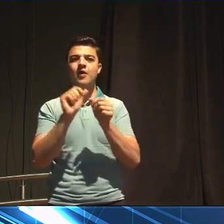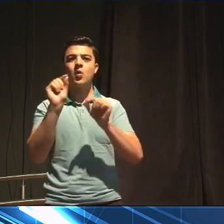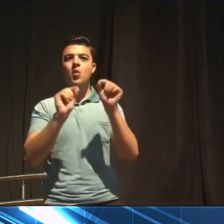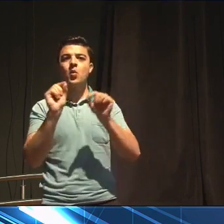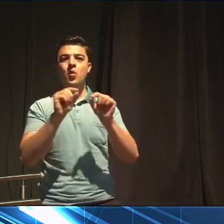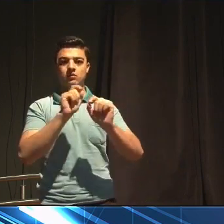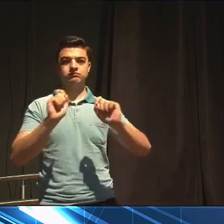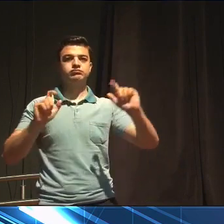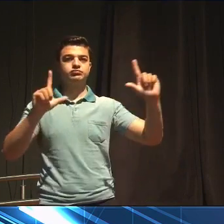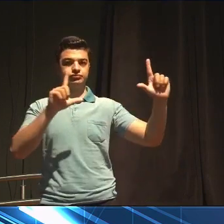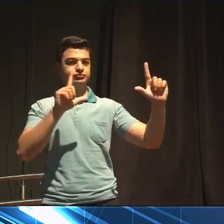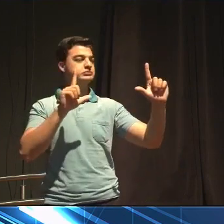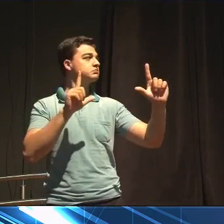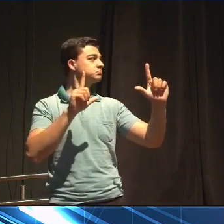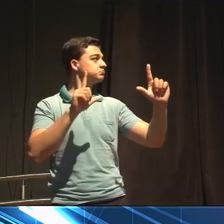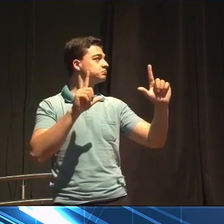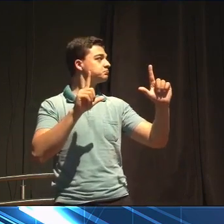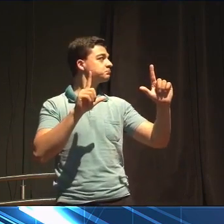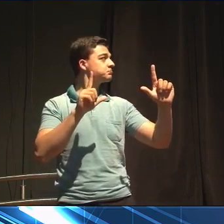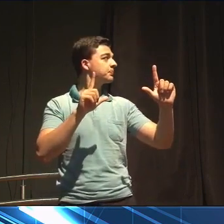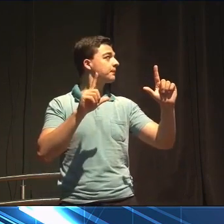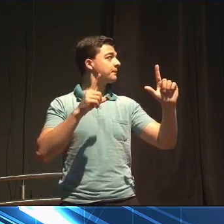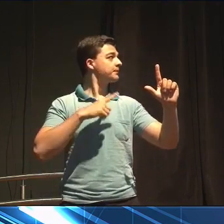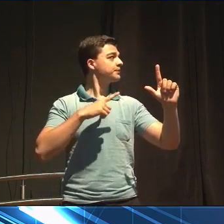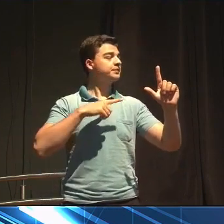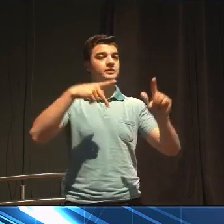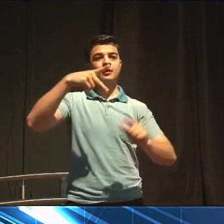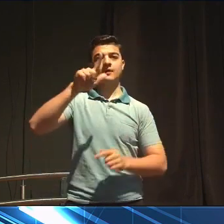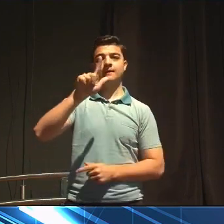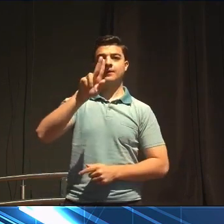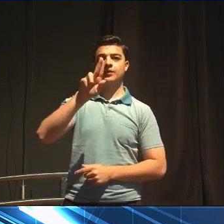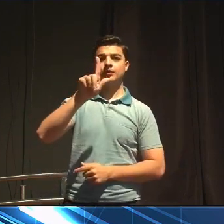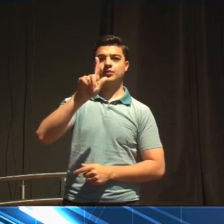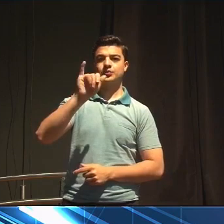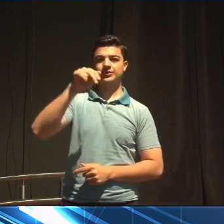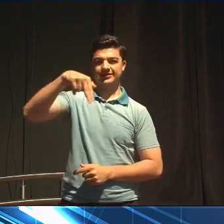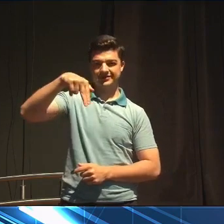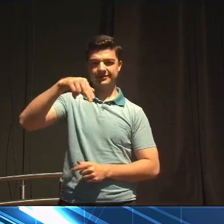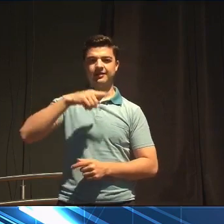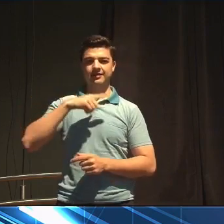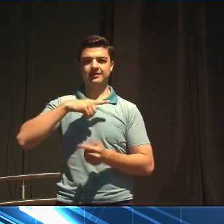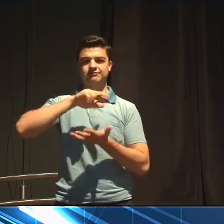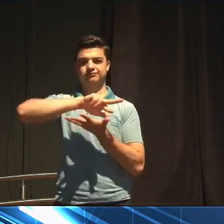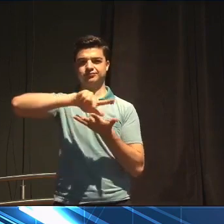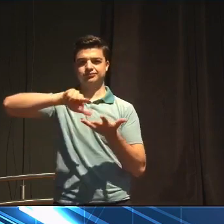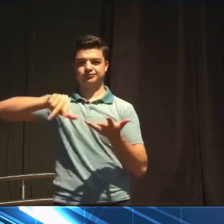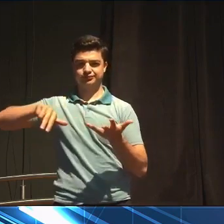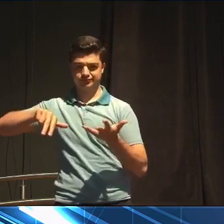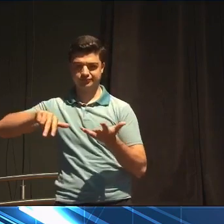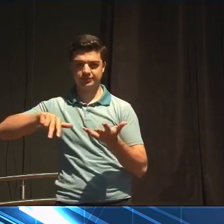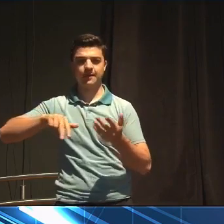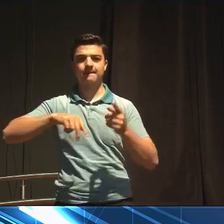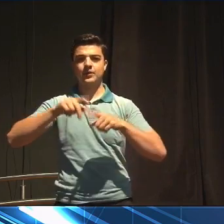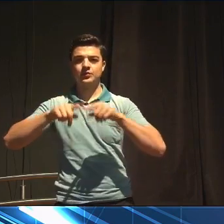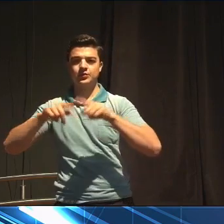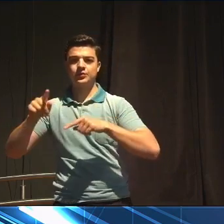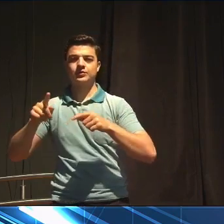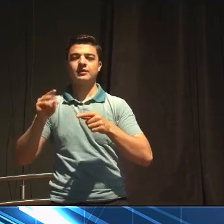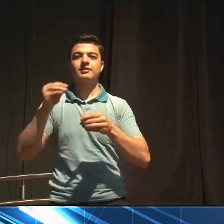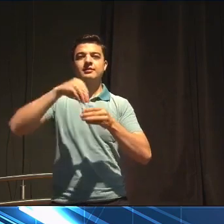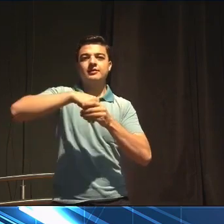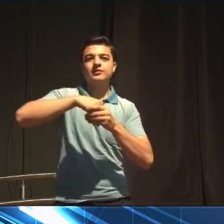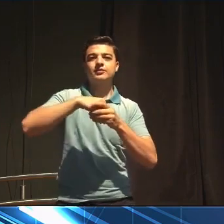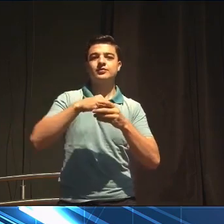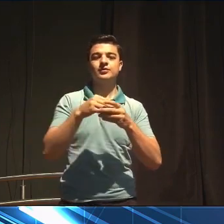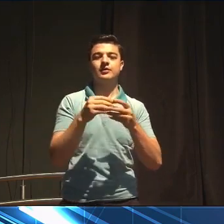Os plugins, alguns deles, né, que já são suportados para ter integração, então grandes ferramentas aí de produção de 3D, de engenharia em